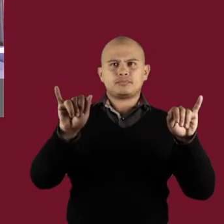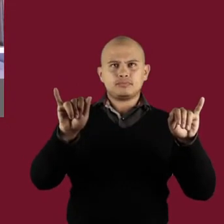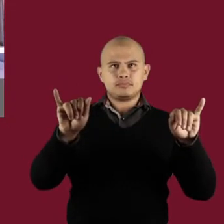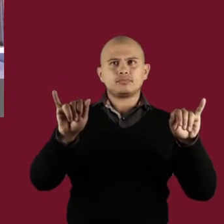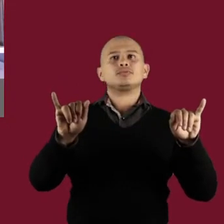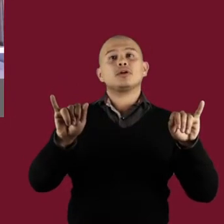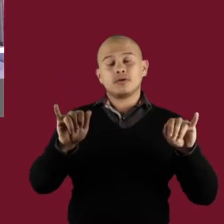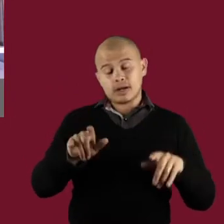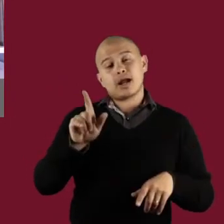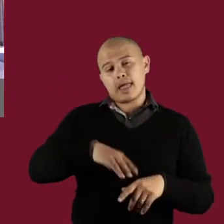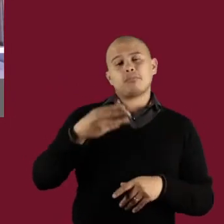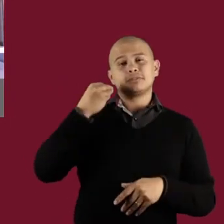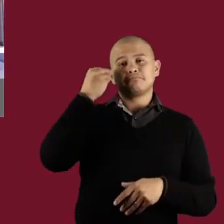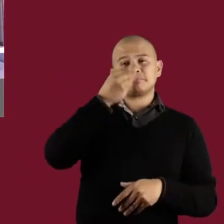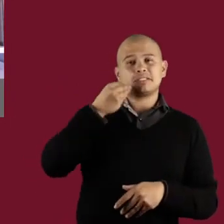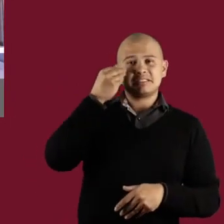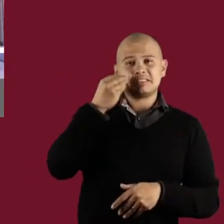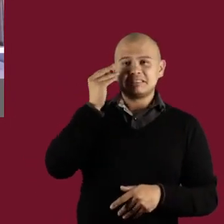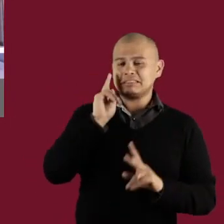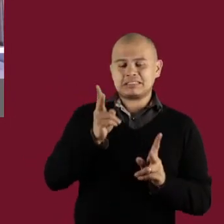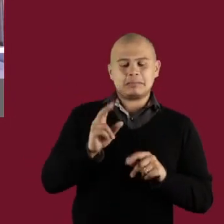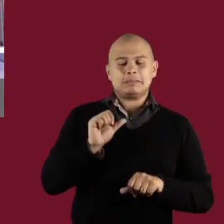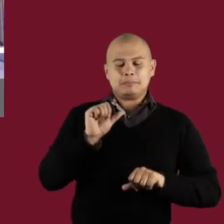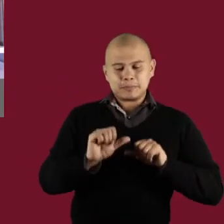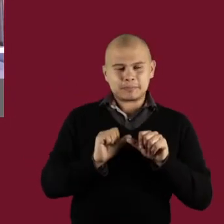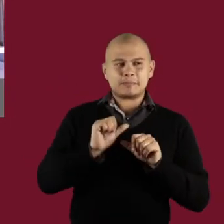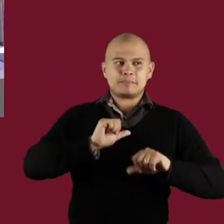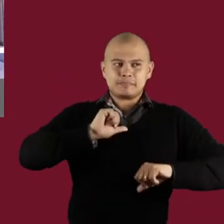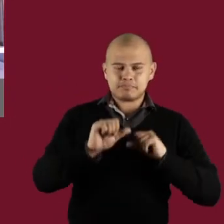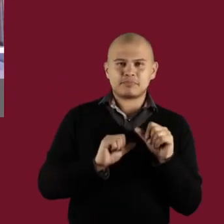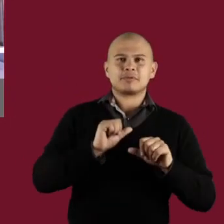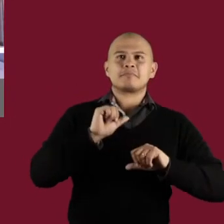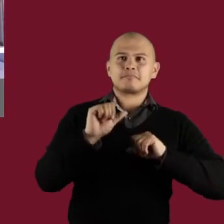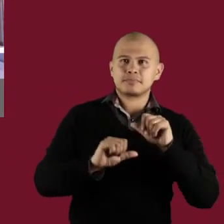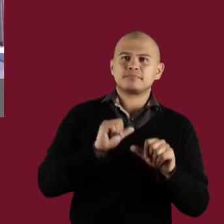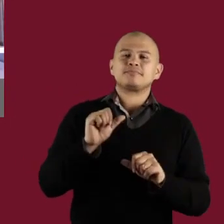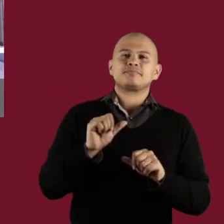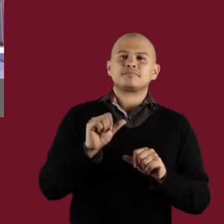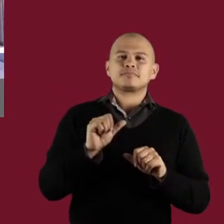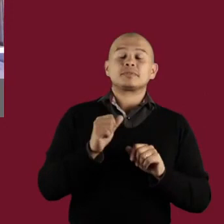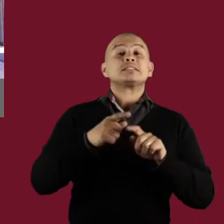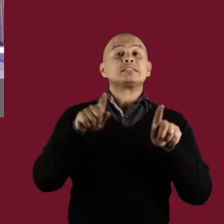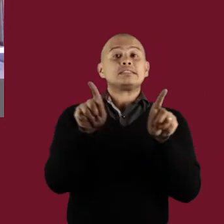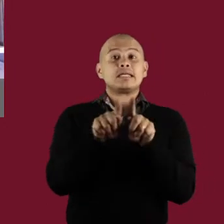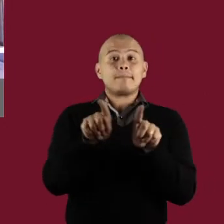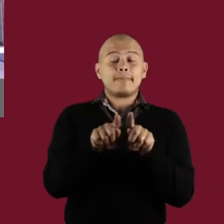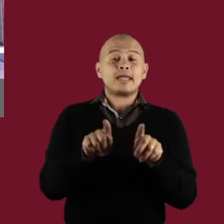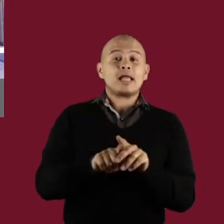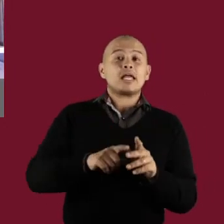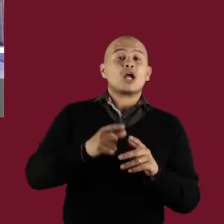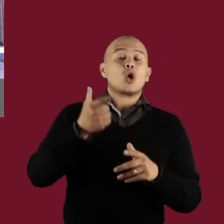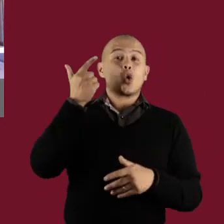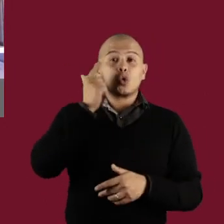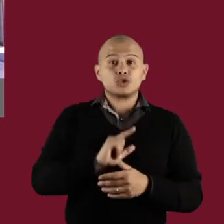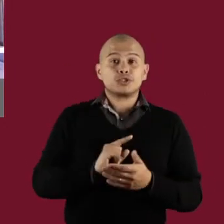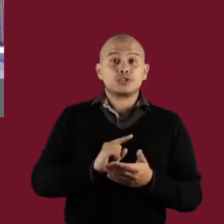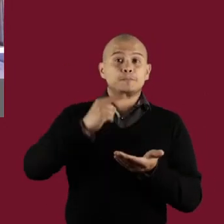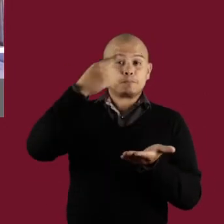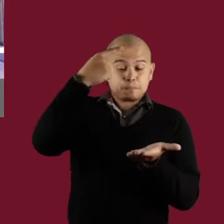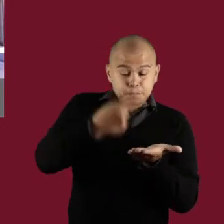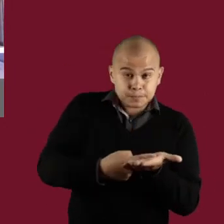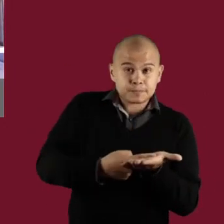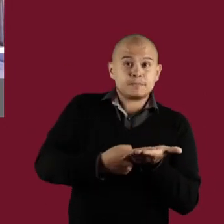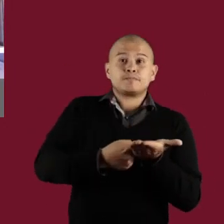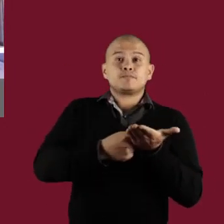em movimento. O acordo ortográfico que trouxe algumas posições, por